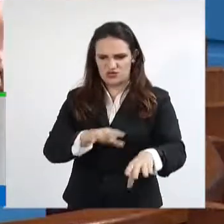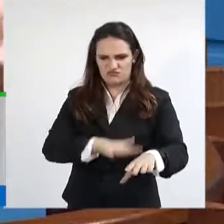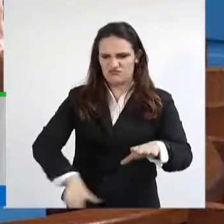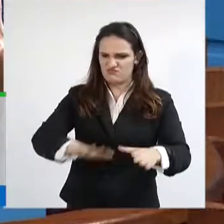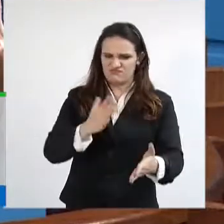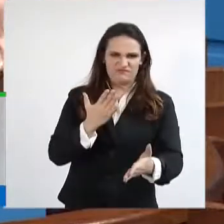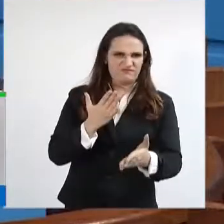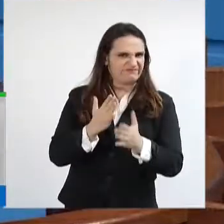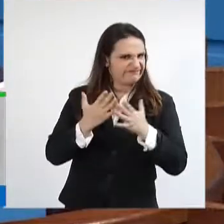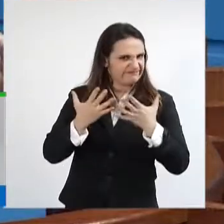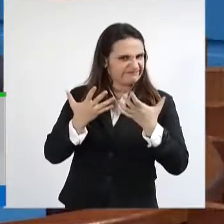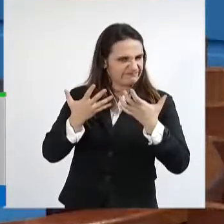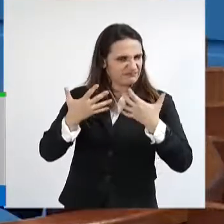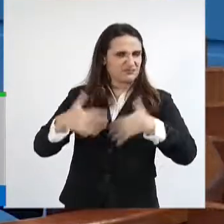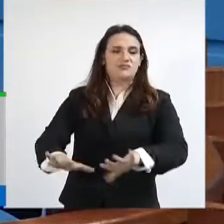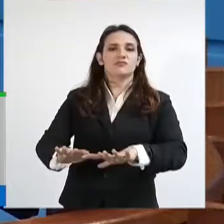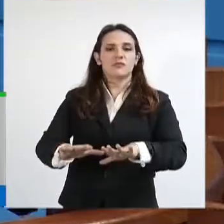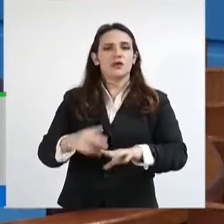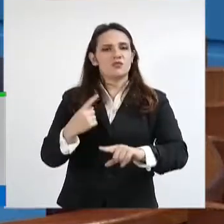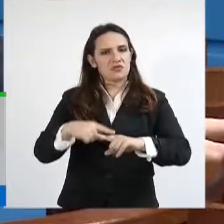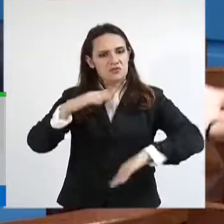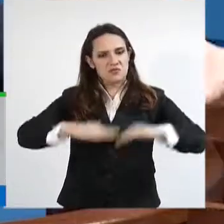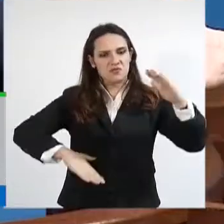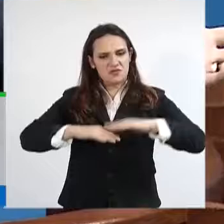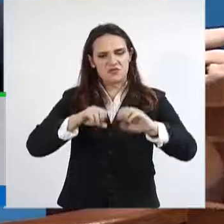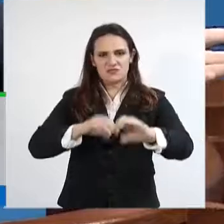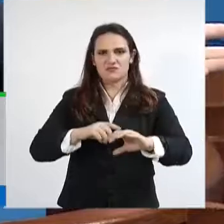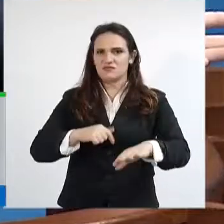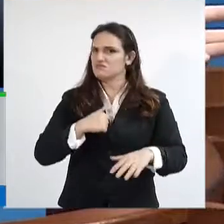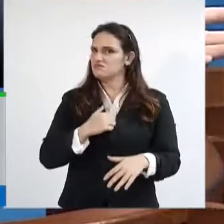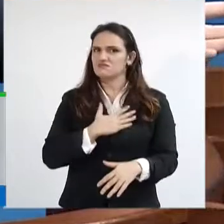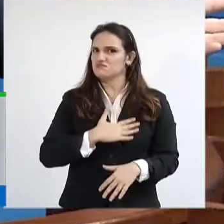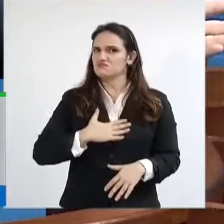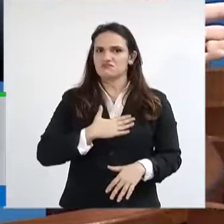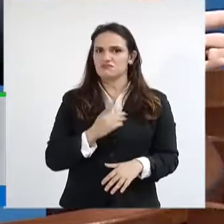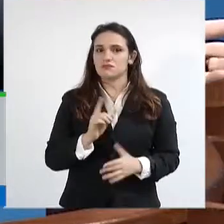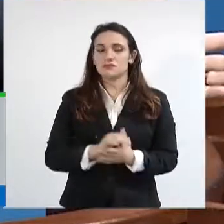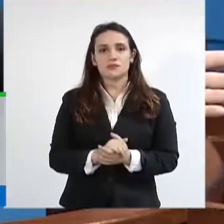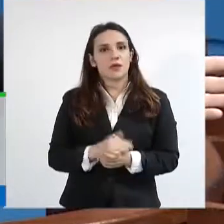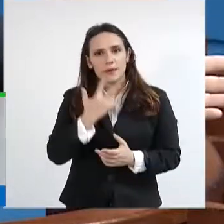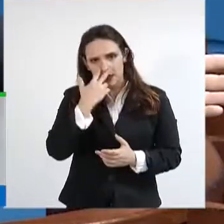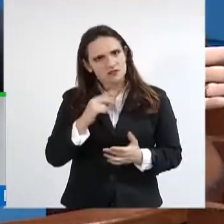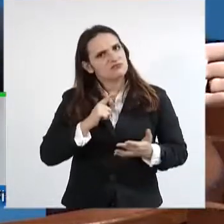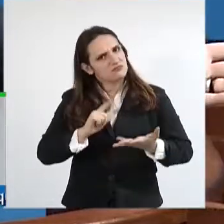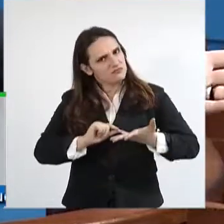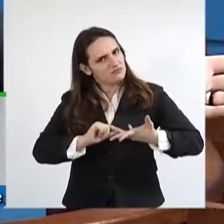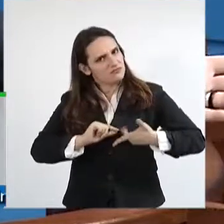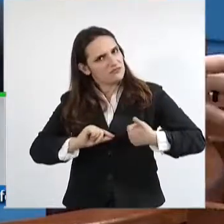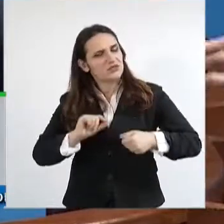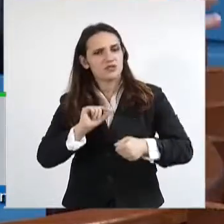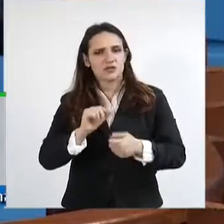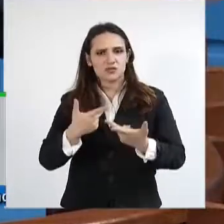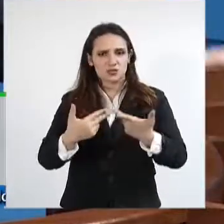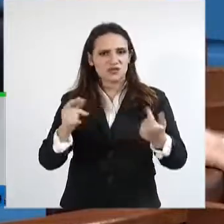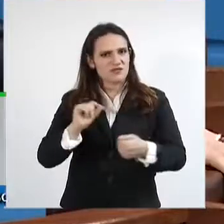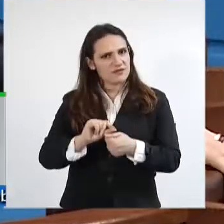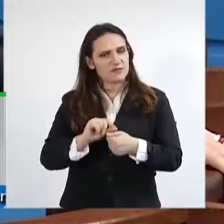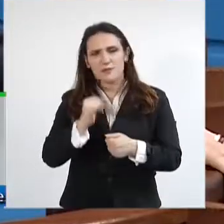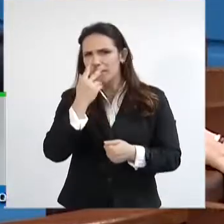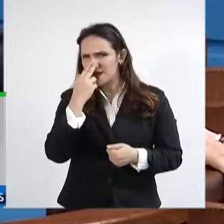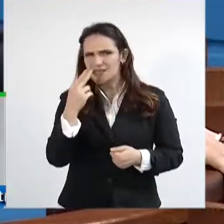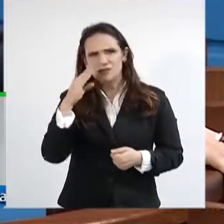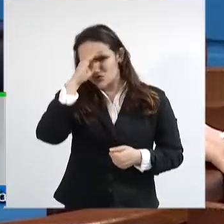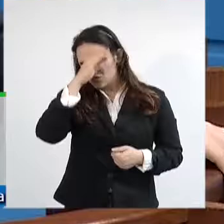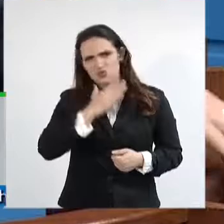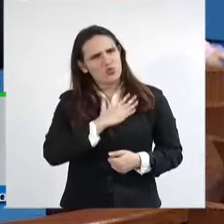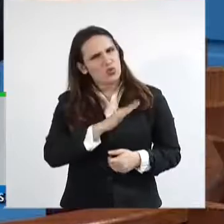vida dos educadores brasileiros com as medidas que ele vem adotando. Parece assim, eu não gosto de